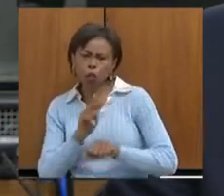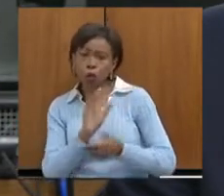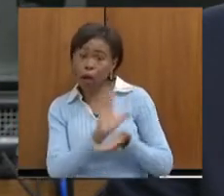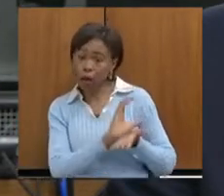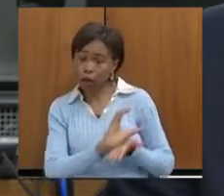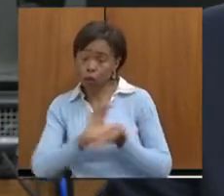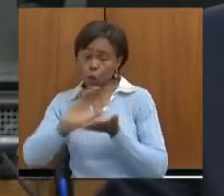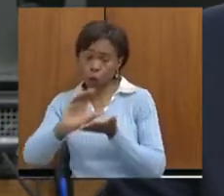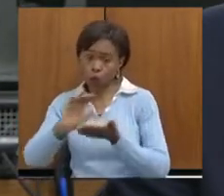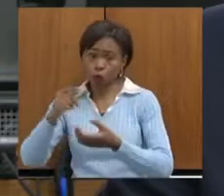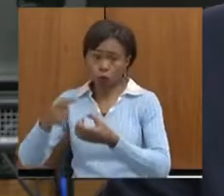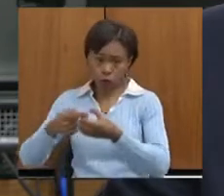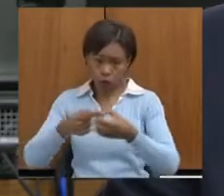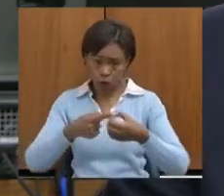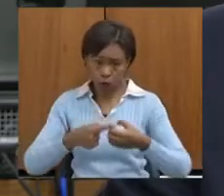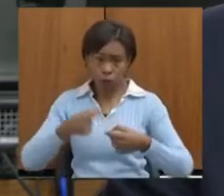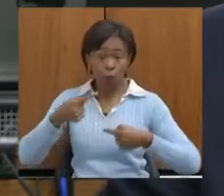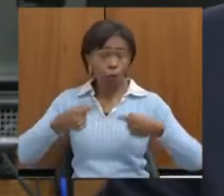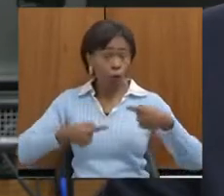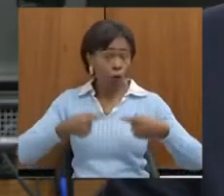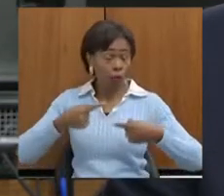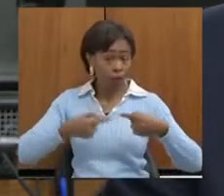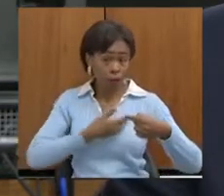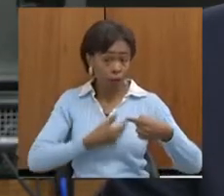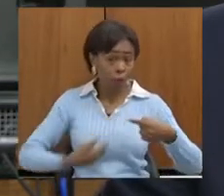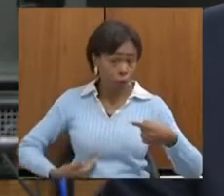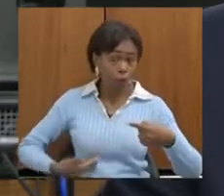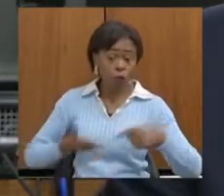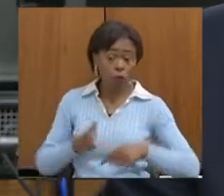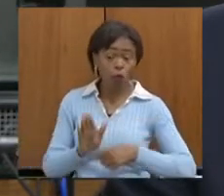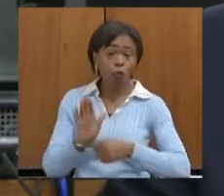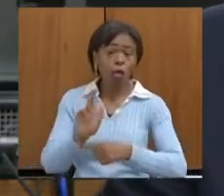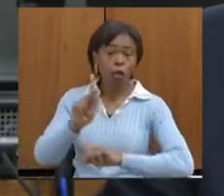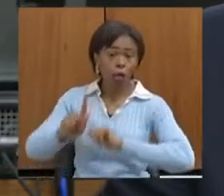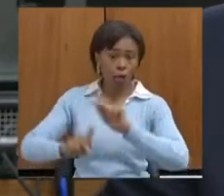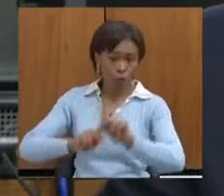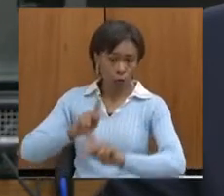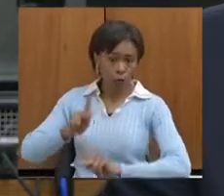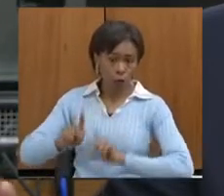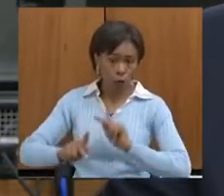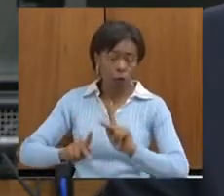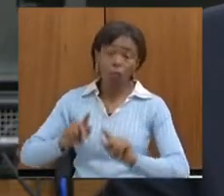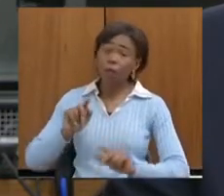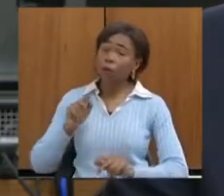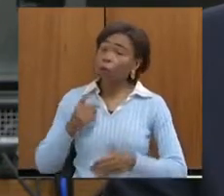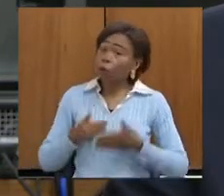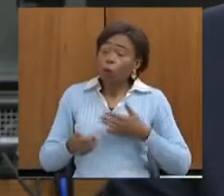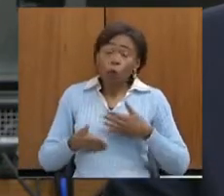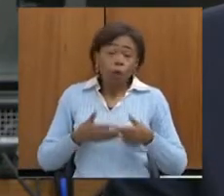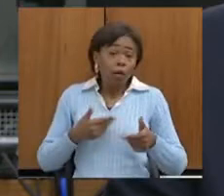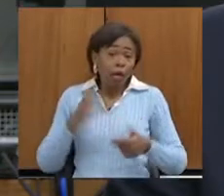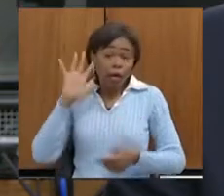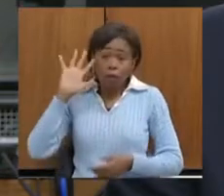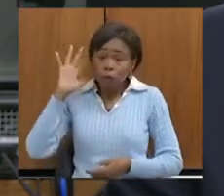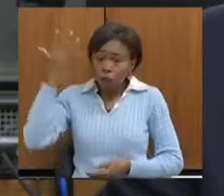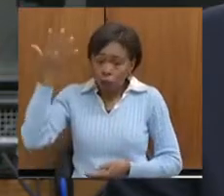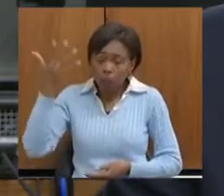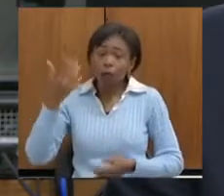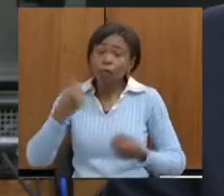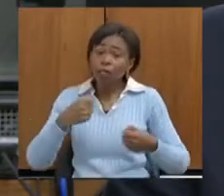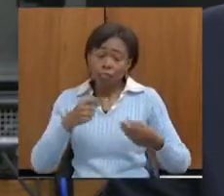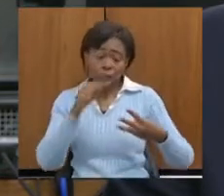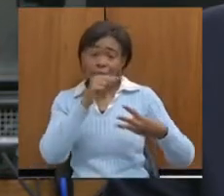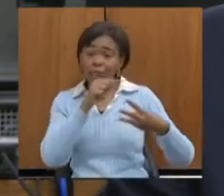para os municípios em face de políticas públicas voltadas para os atingidos tomar a por conta tomará por base os pilares ambiental